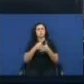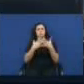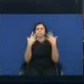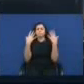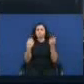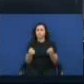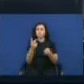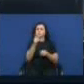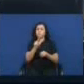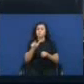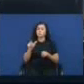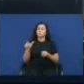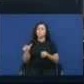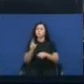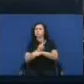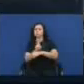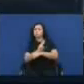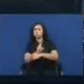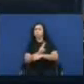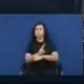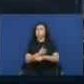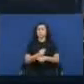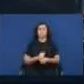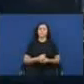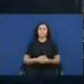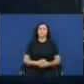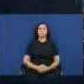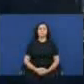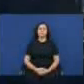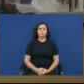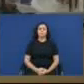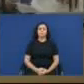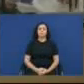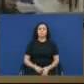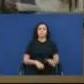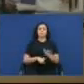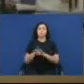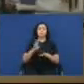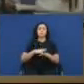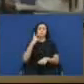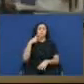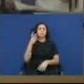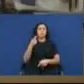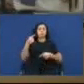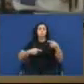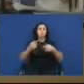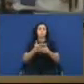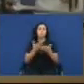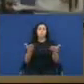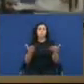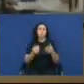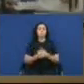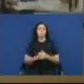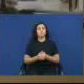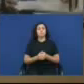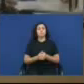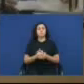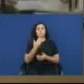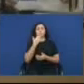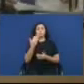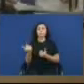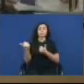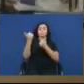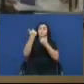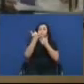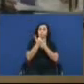vamos continuar aí, né, fiscalizando essa parte. Mais algum vereador para discutir? Não havendo, eu peço para que meu vice-presidente